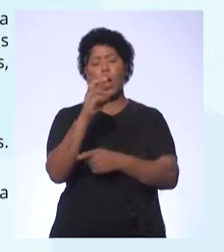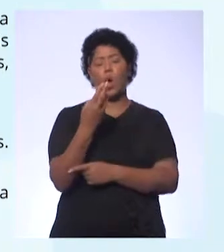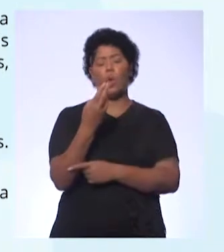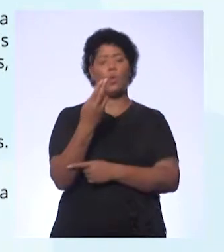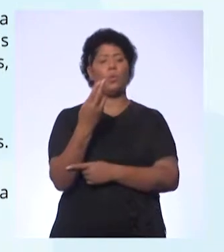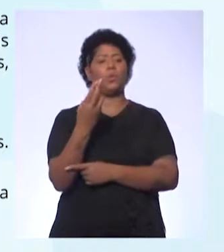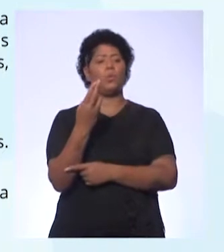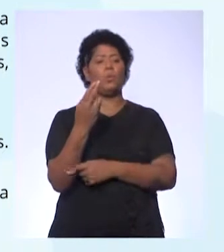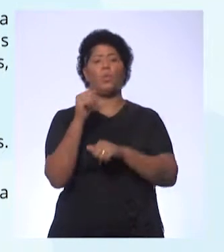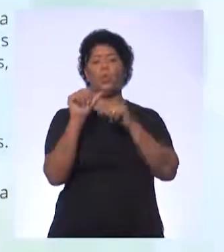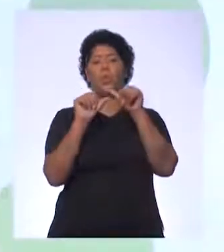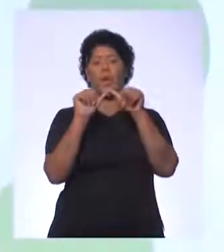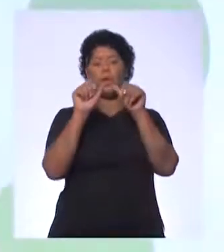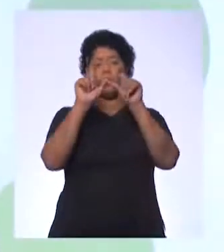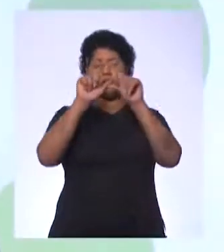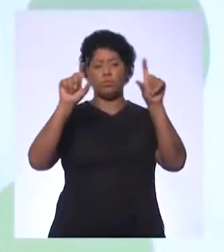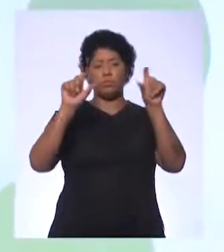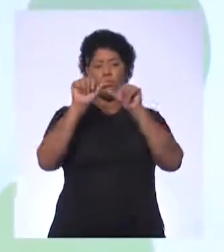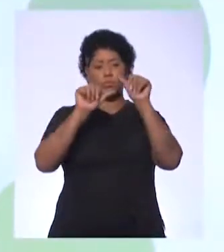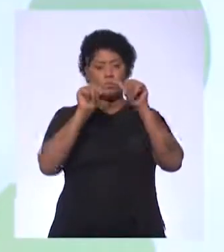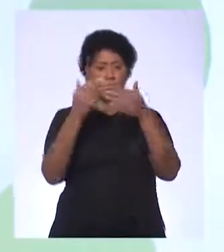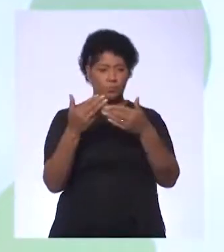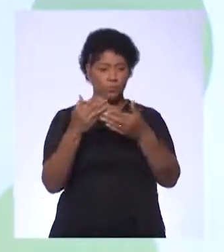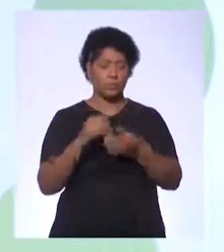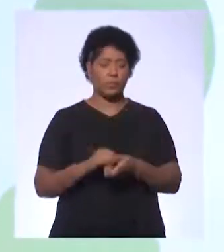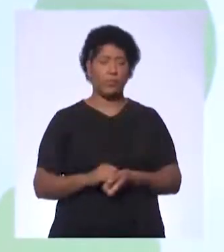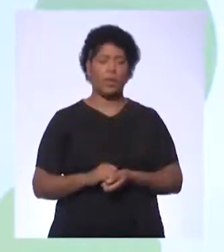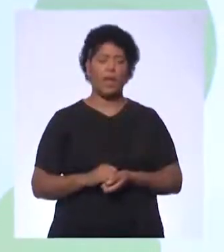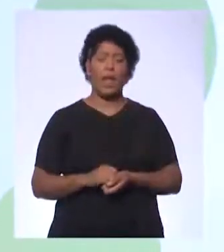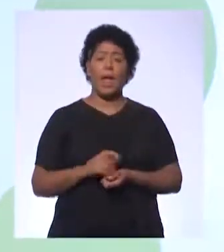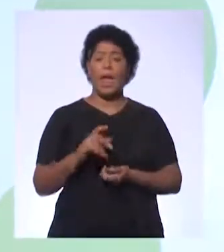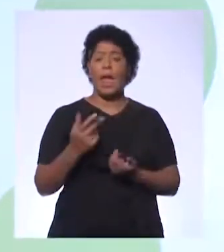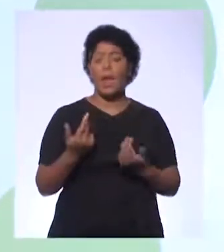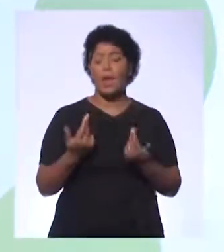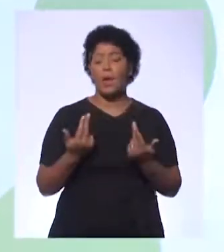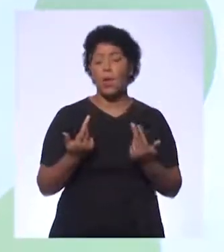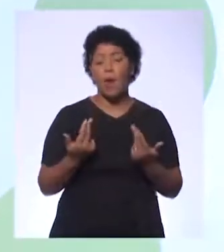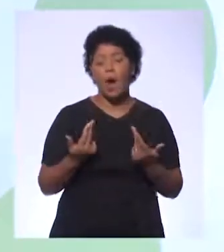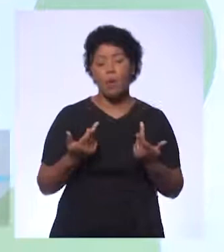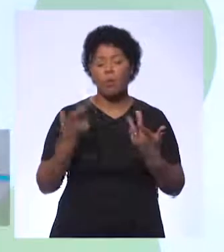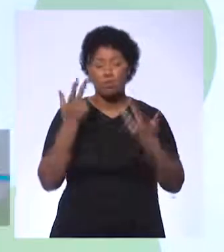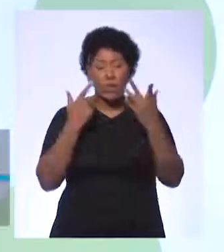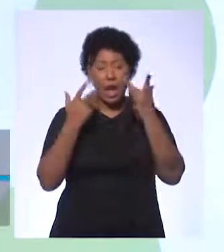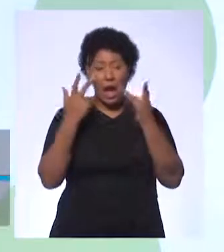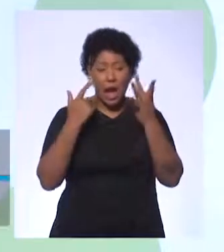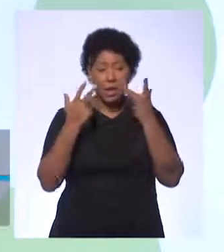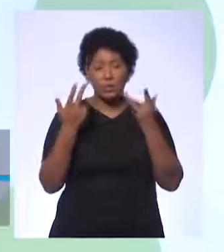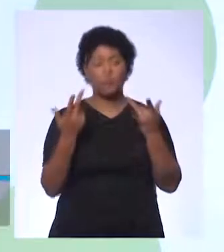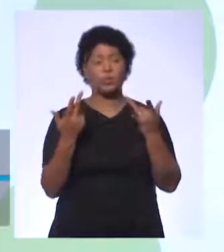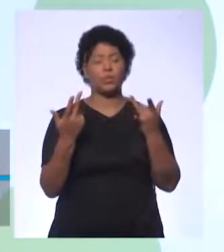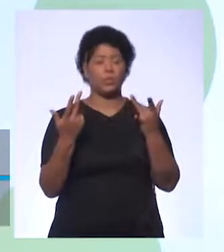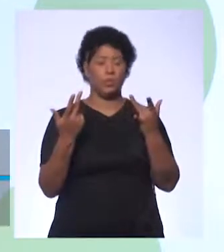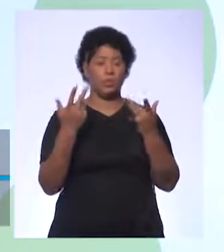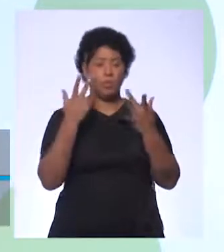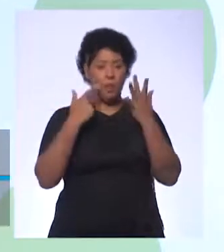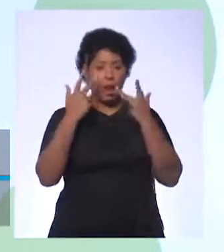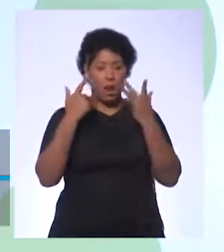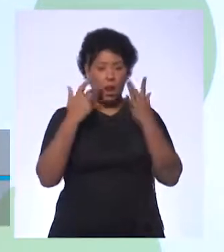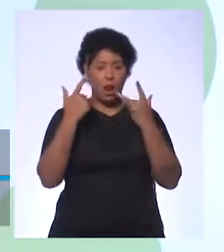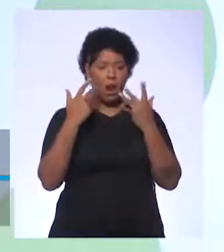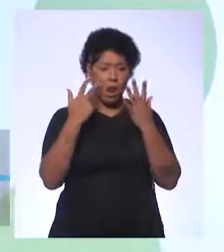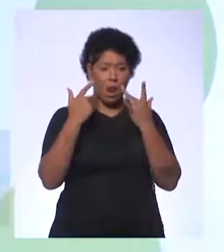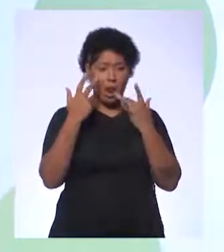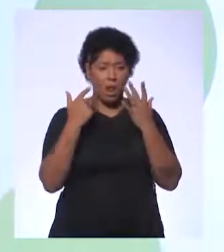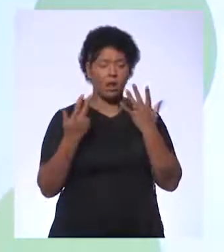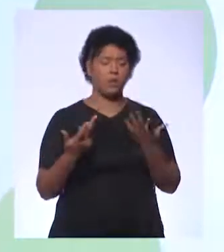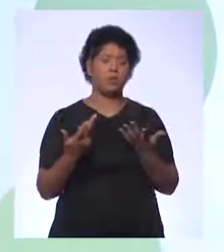estava falando é o estilo do texto teatral, né? As marcas do texto dramático. Vamos para o passo 11.